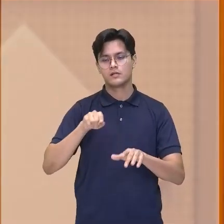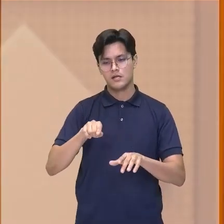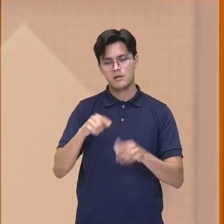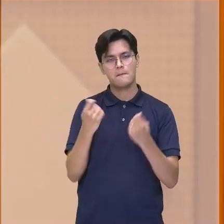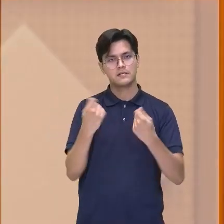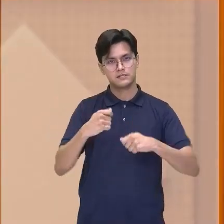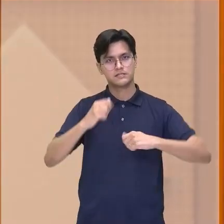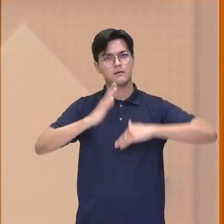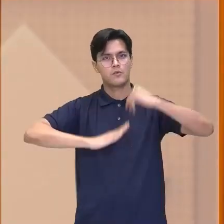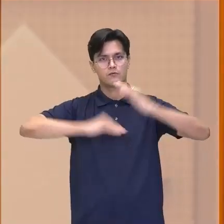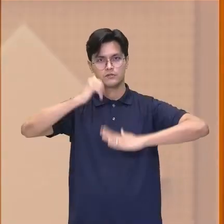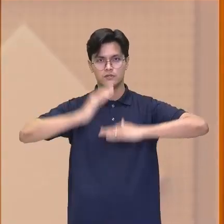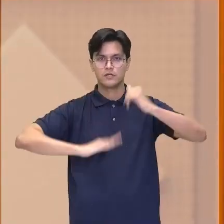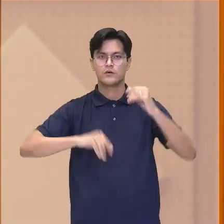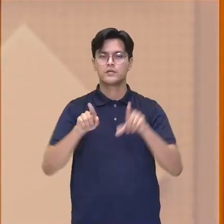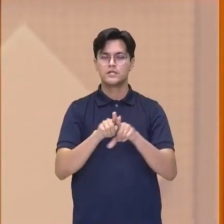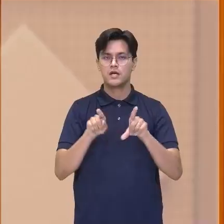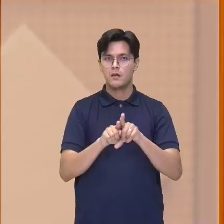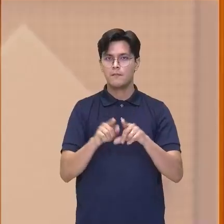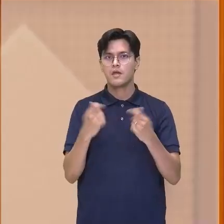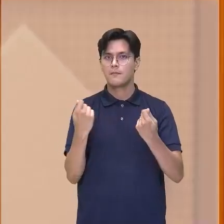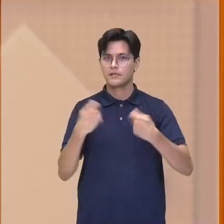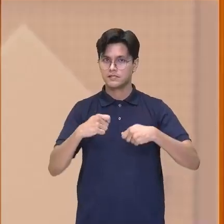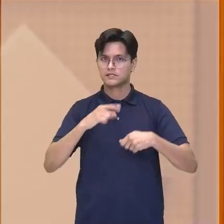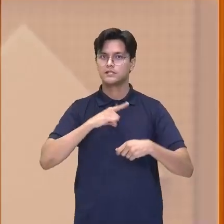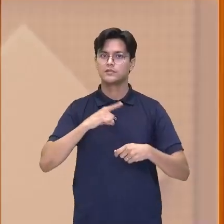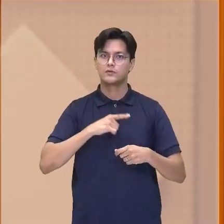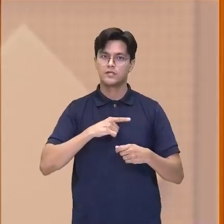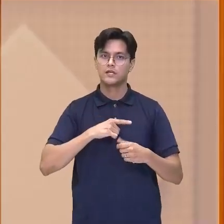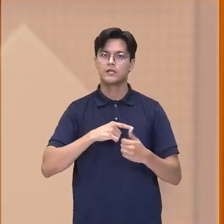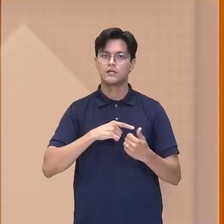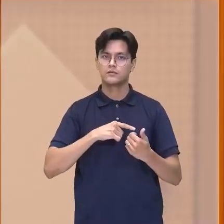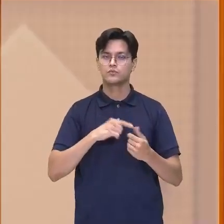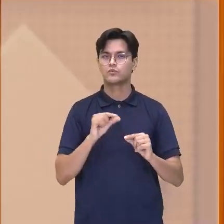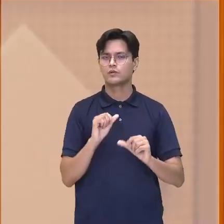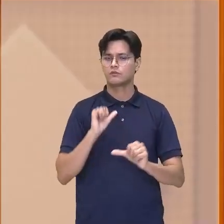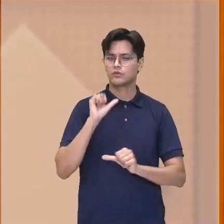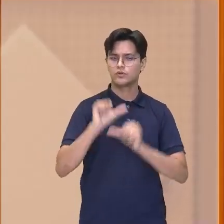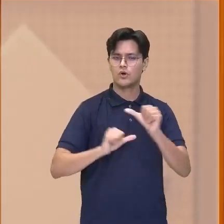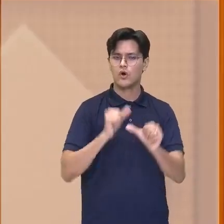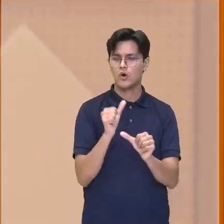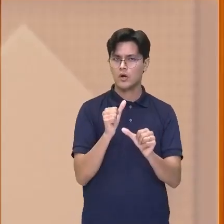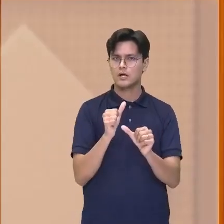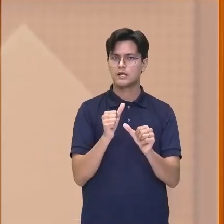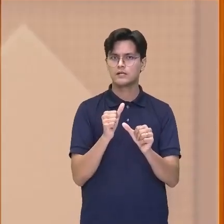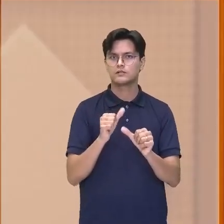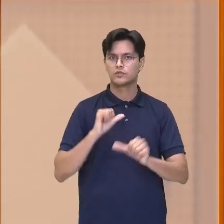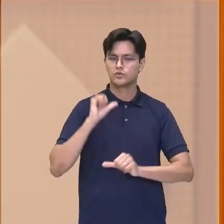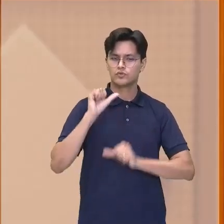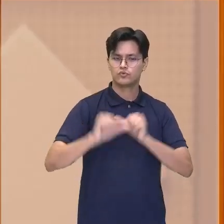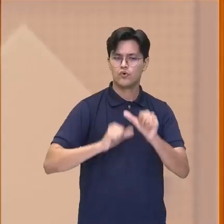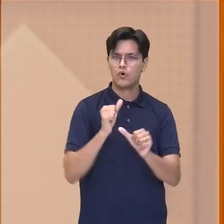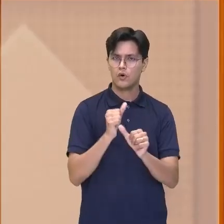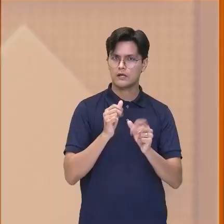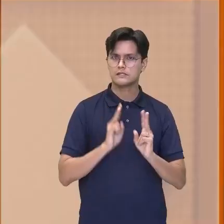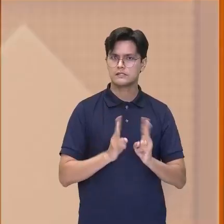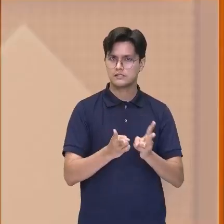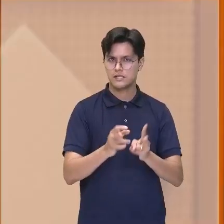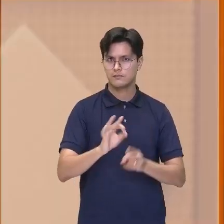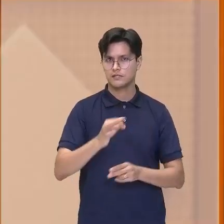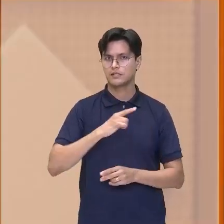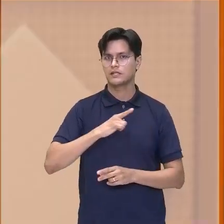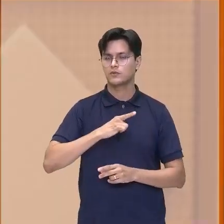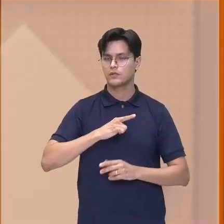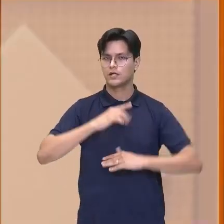e também ele deve ter tropas fixas, ou seja, ele vai ter uma profissionalização. Não